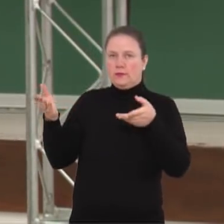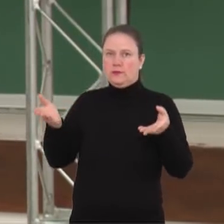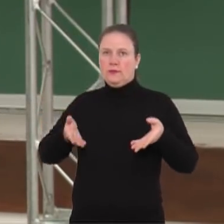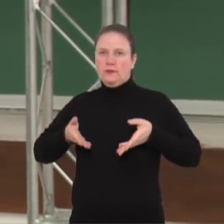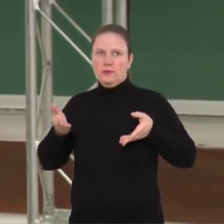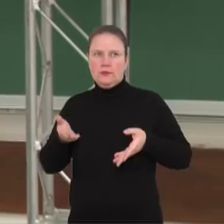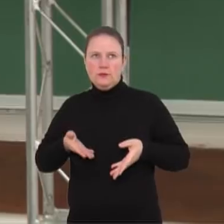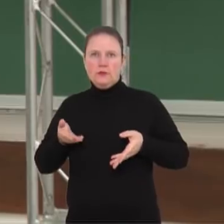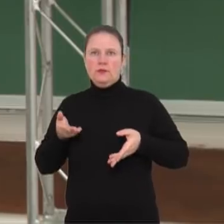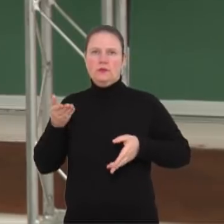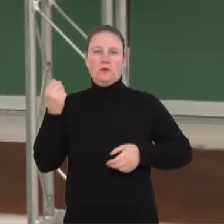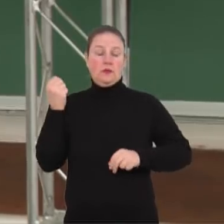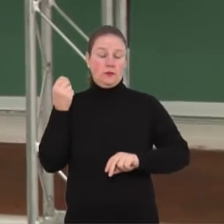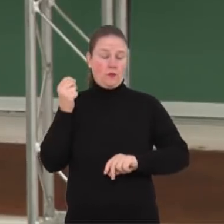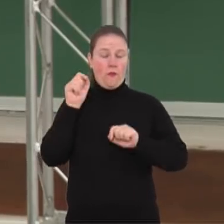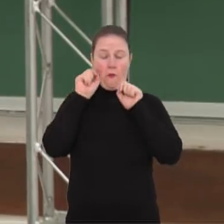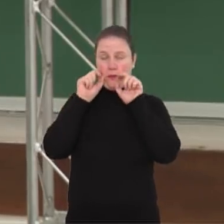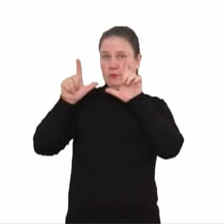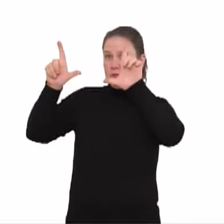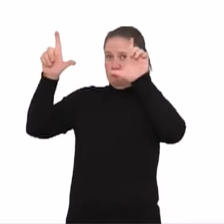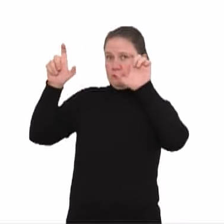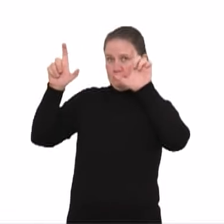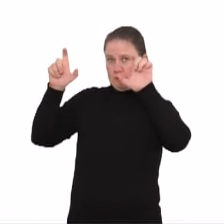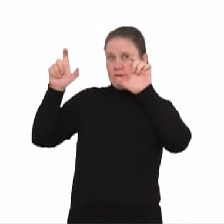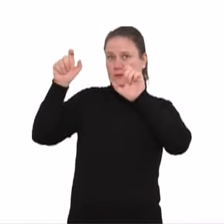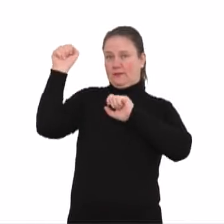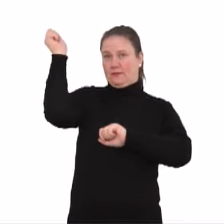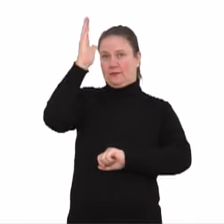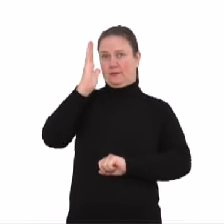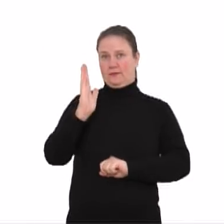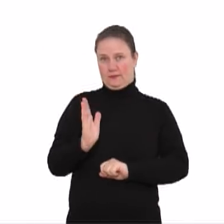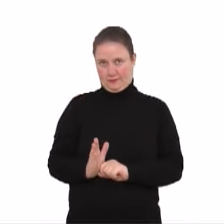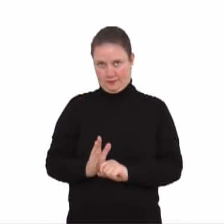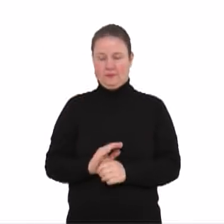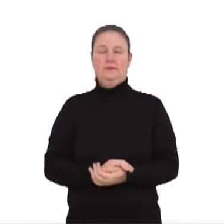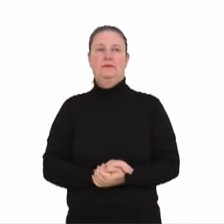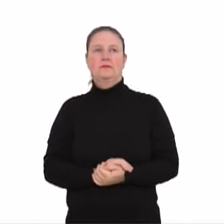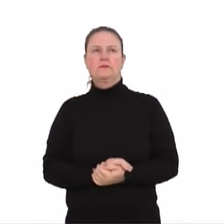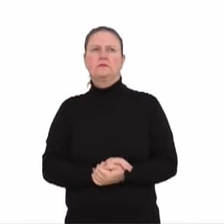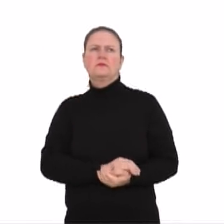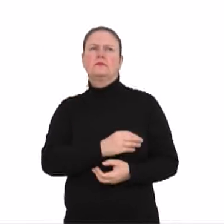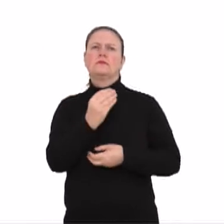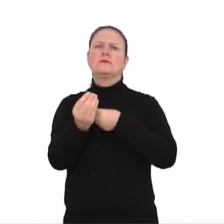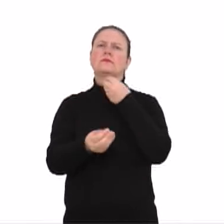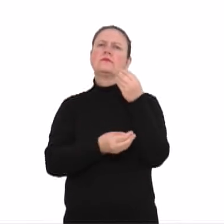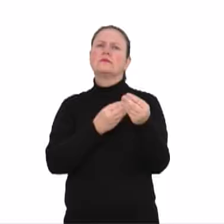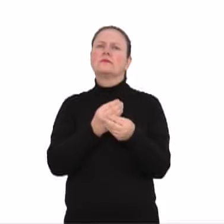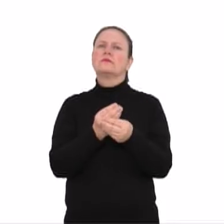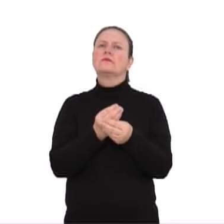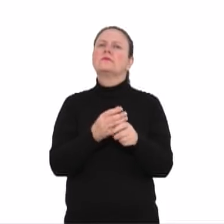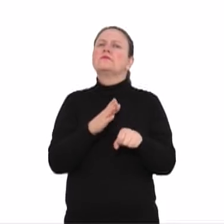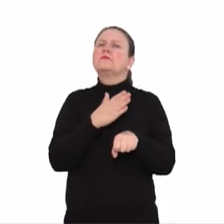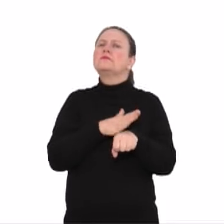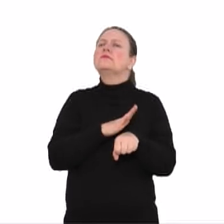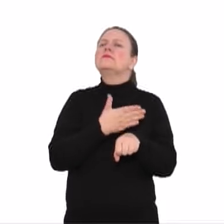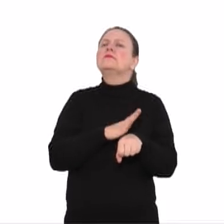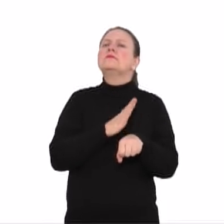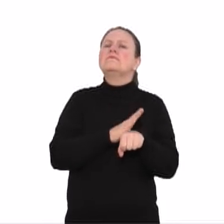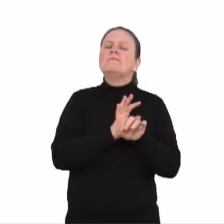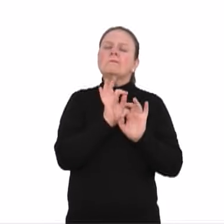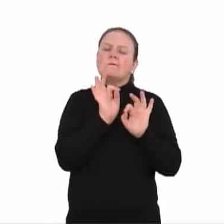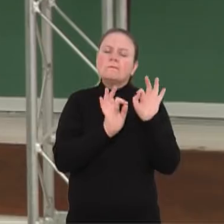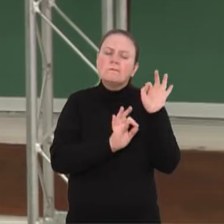dar uma viajadinha pelo Brasil. How to prepare for your trip to Brazil? Como é que a gente vai se preparar para uma viagem no